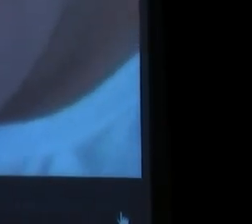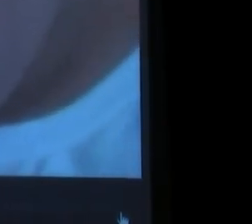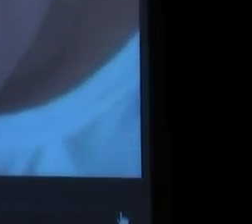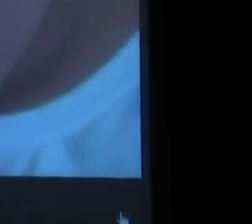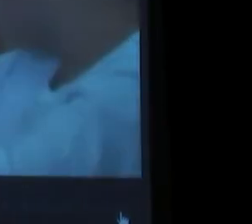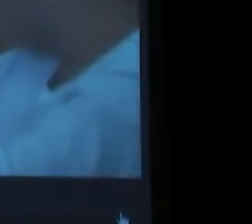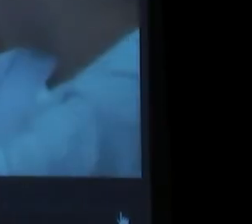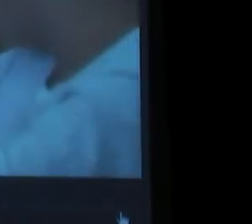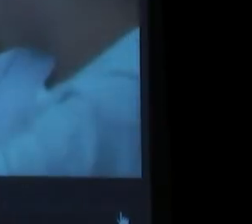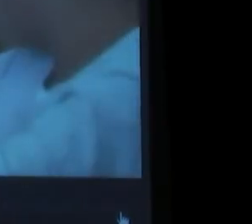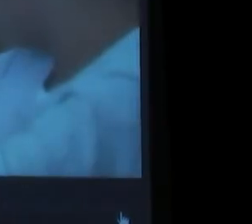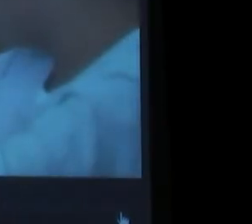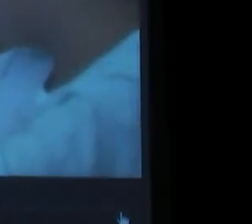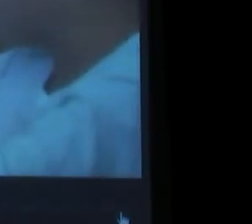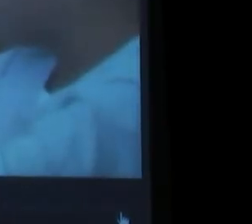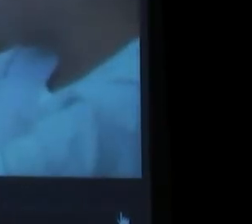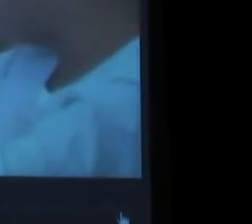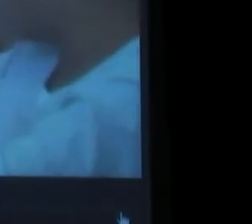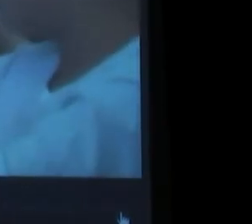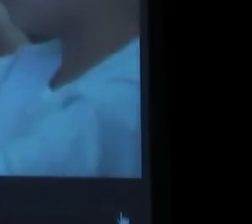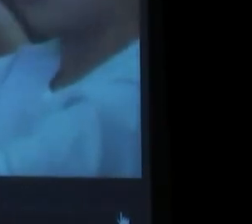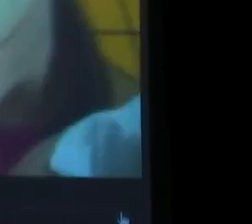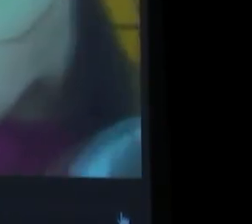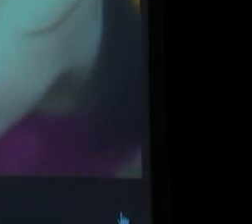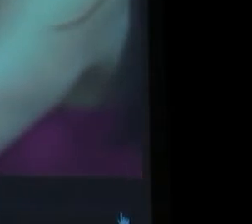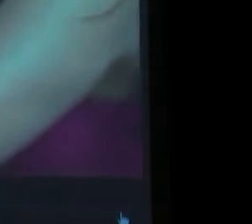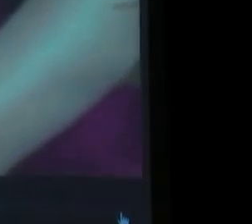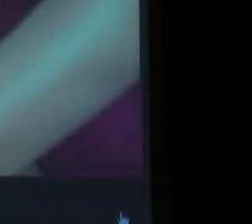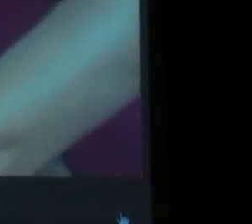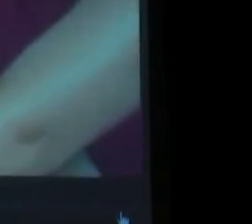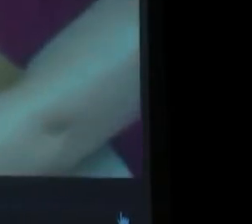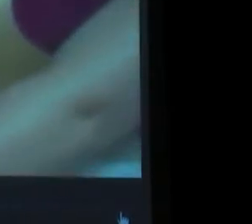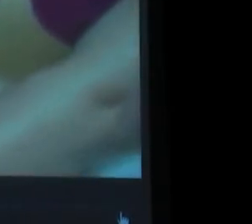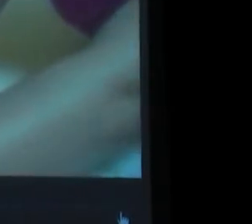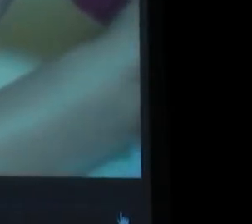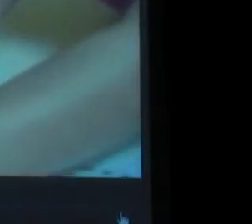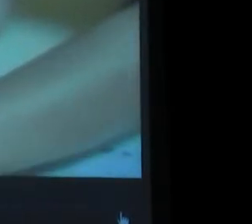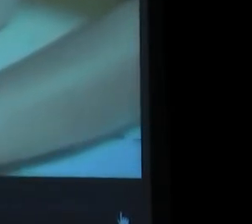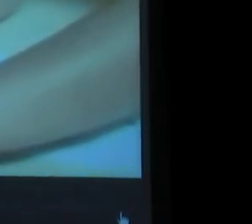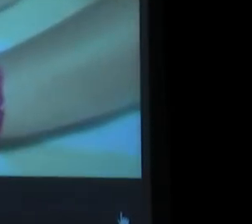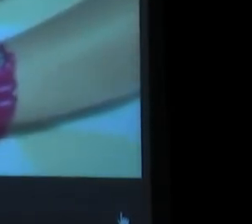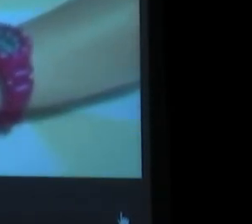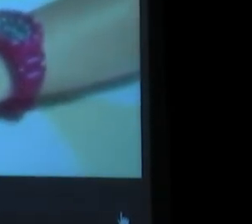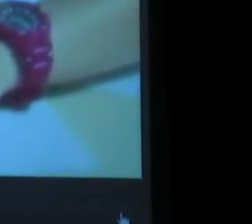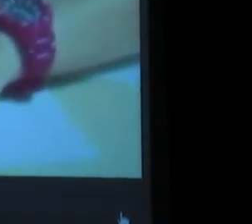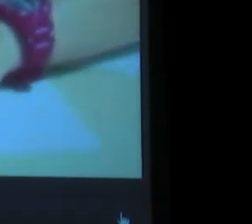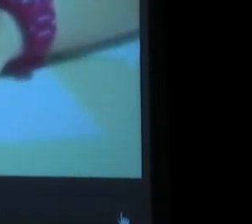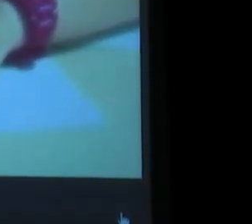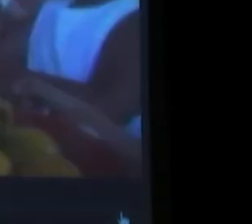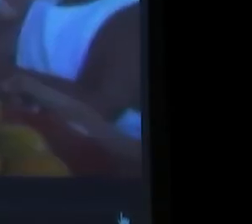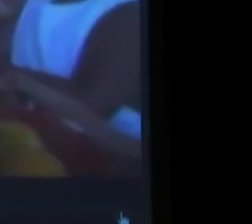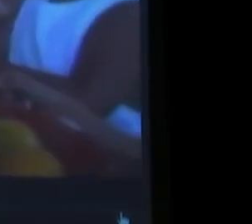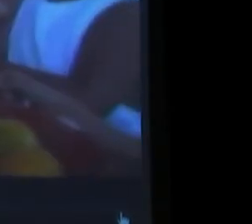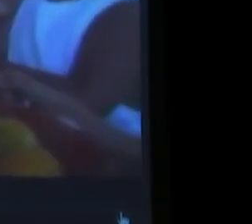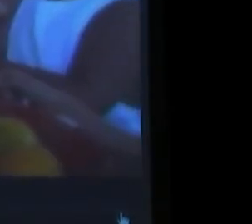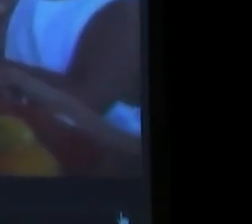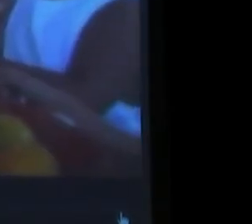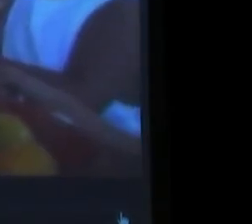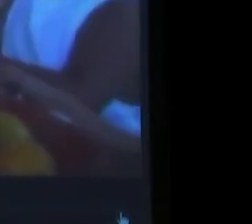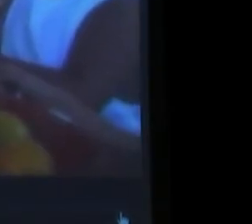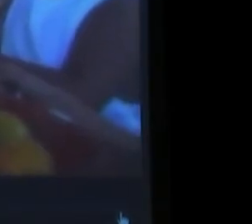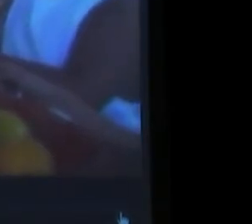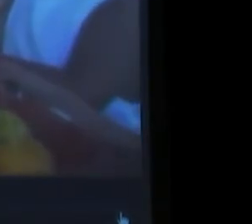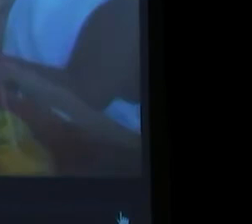como processo contínuo de aquisição do saber, com visão consciente e crítica da realidade. Desde